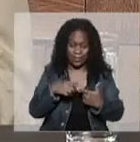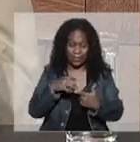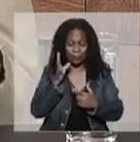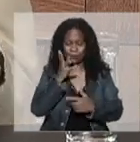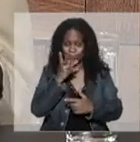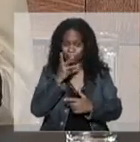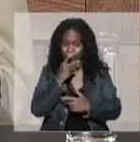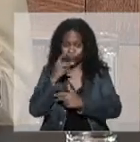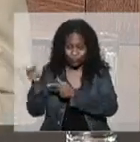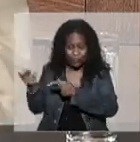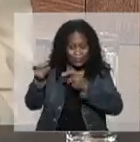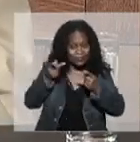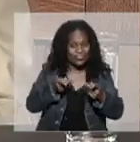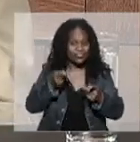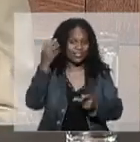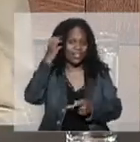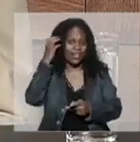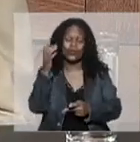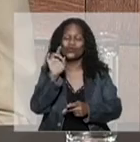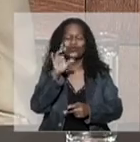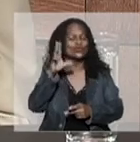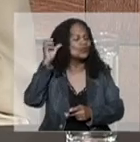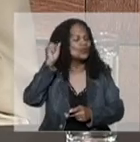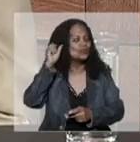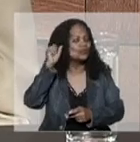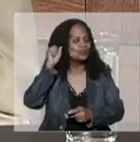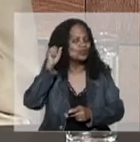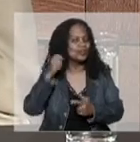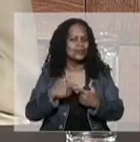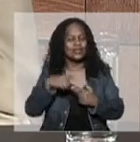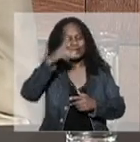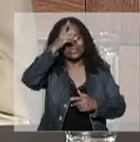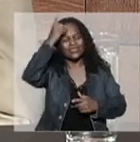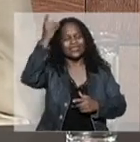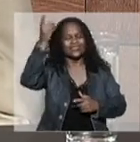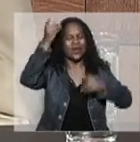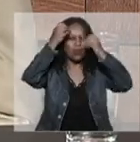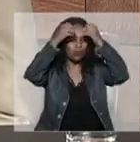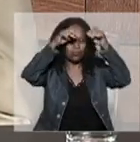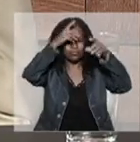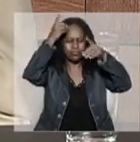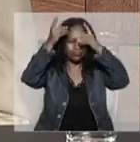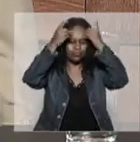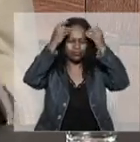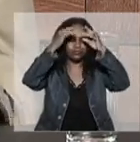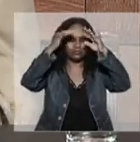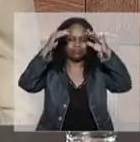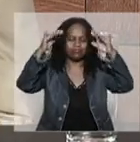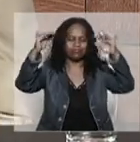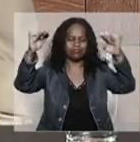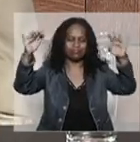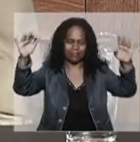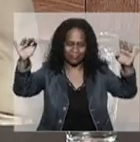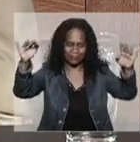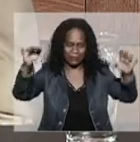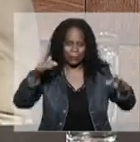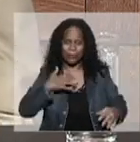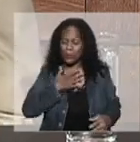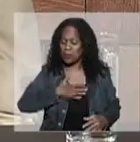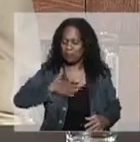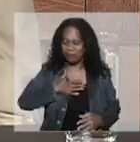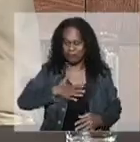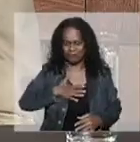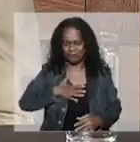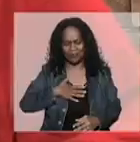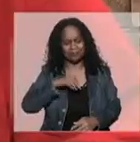porque eu tinha tanto fascínio pela rádio que eu não chegava lá, eu só ouvia. Por quê? A imaginação fluía. Olha. E eu venerava aquilo, sabe? Muito